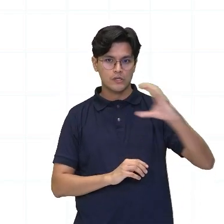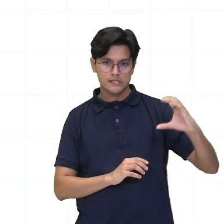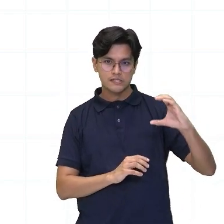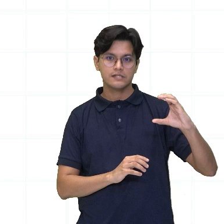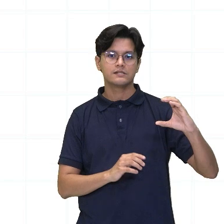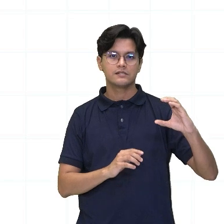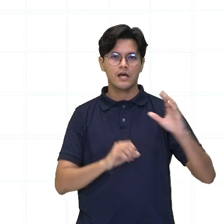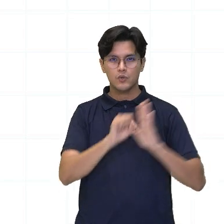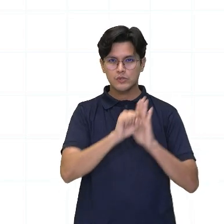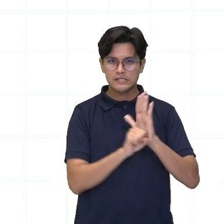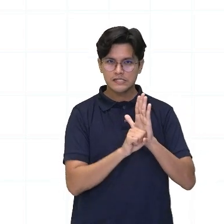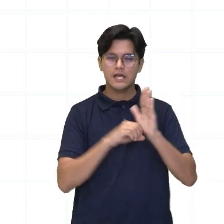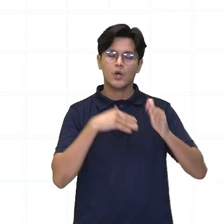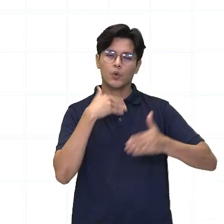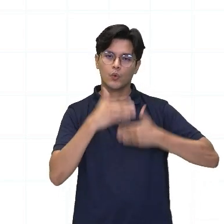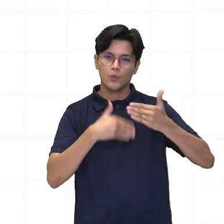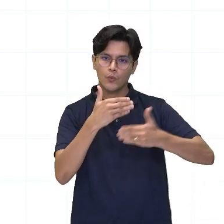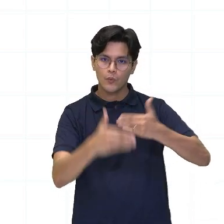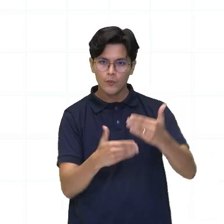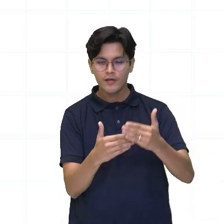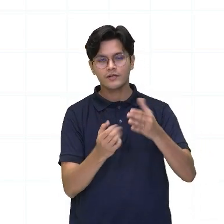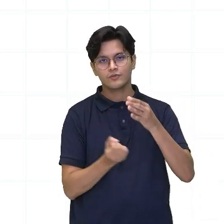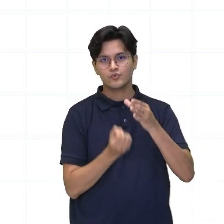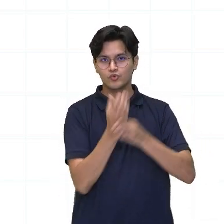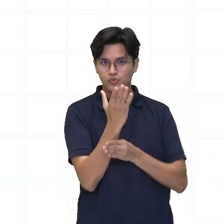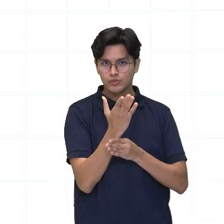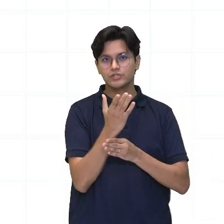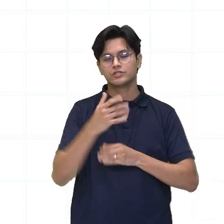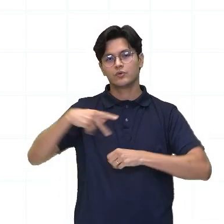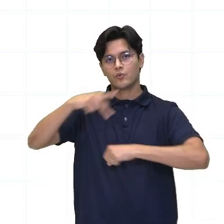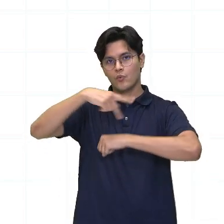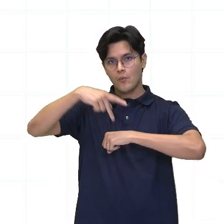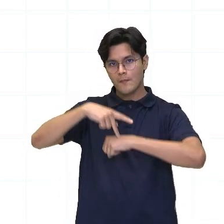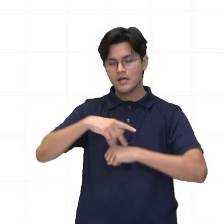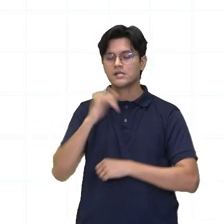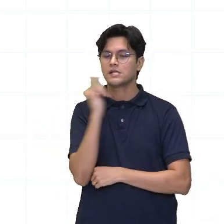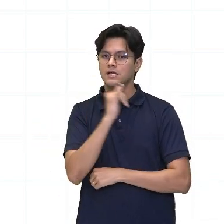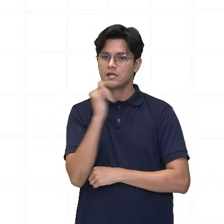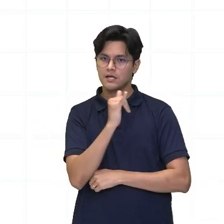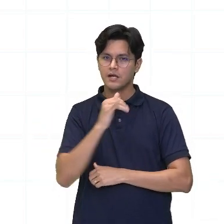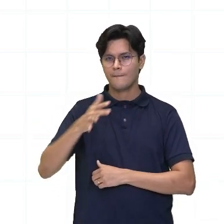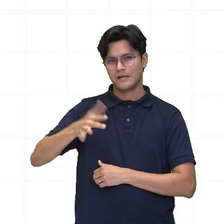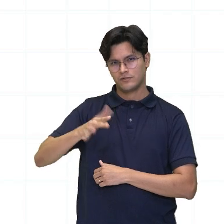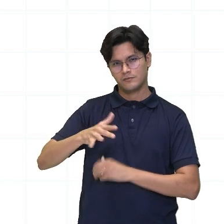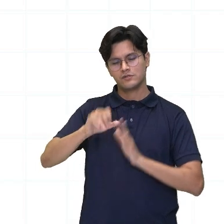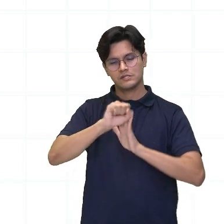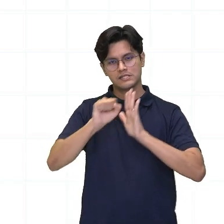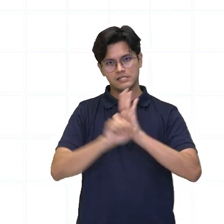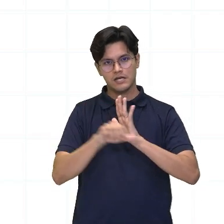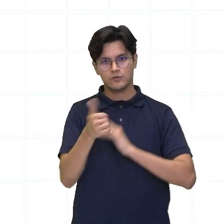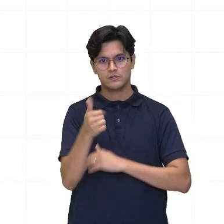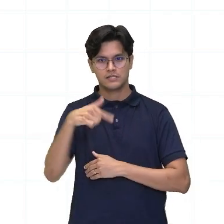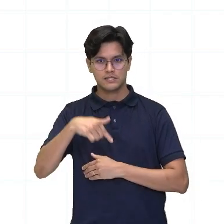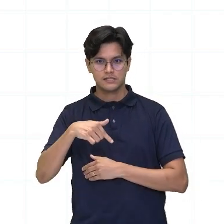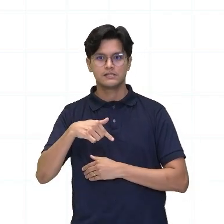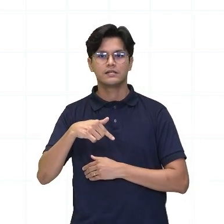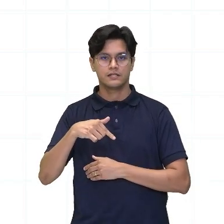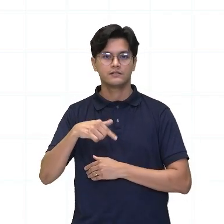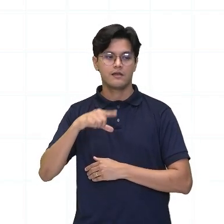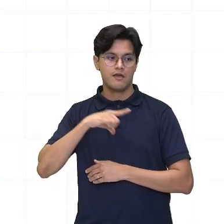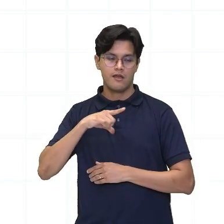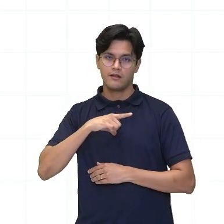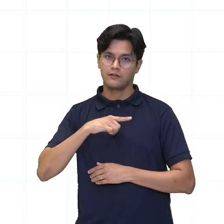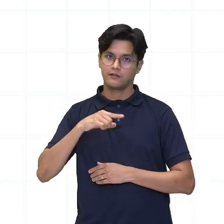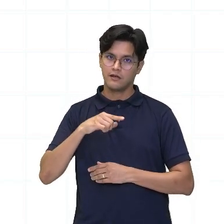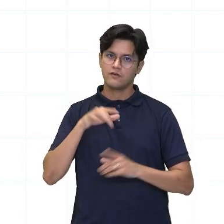vários séculos, desde sua origem na Itália, em meados do século XVII, e teve um impacto em várias